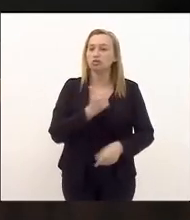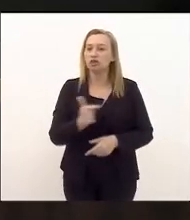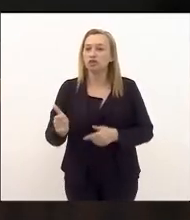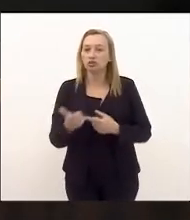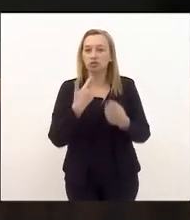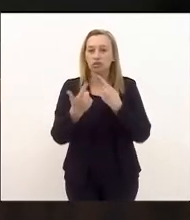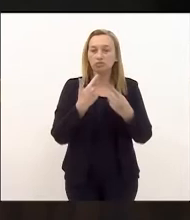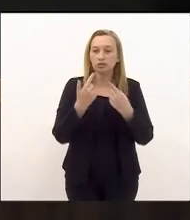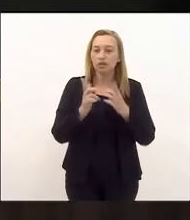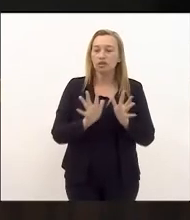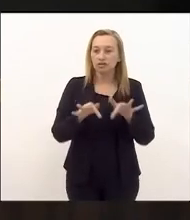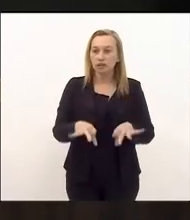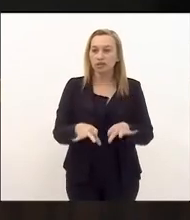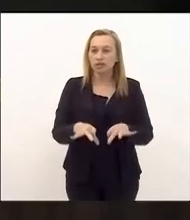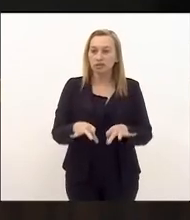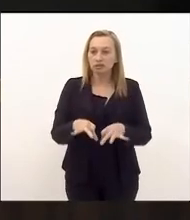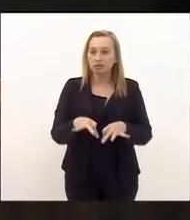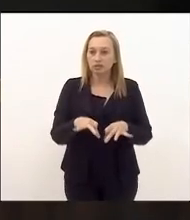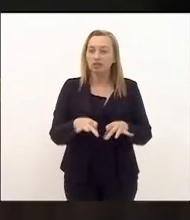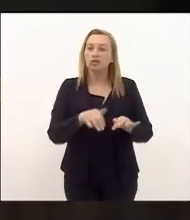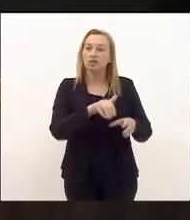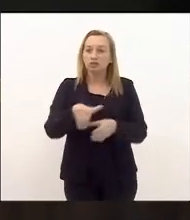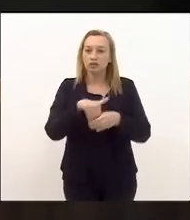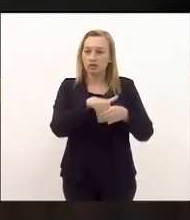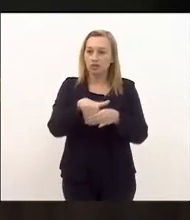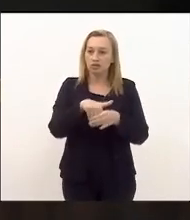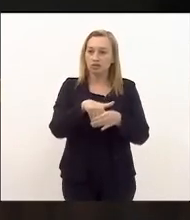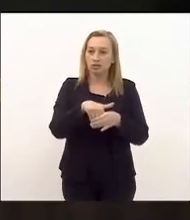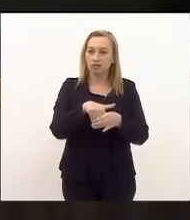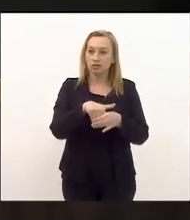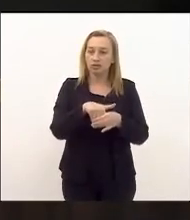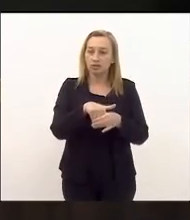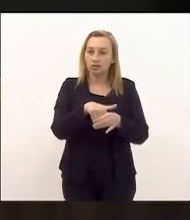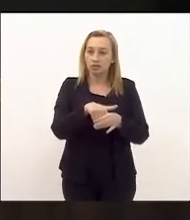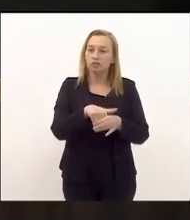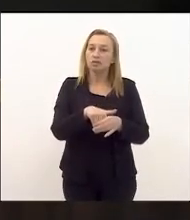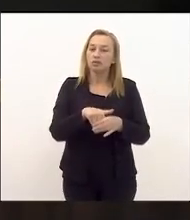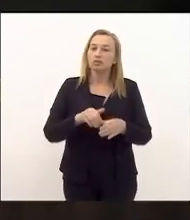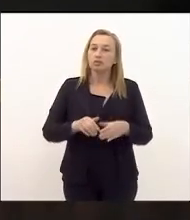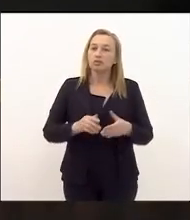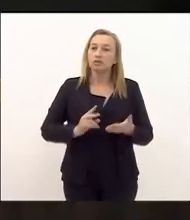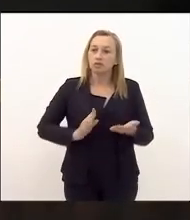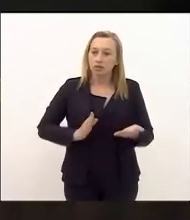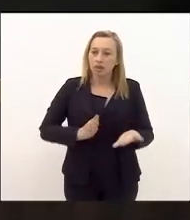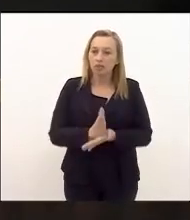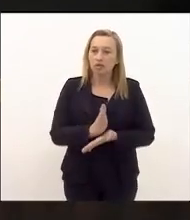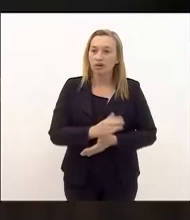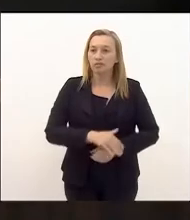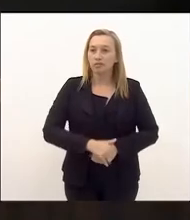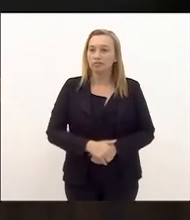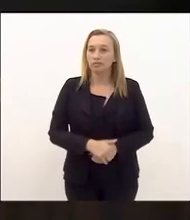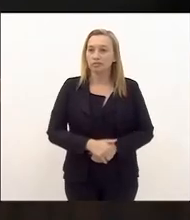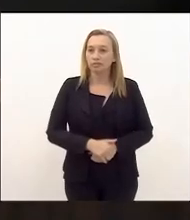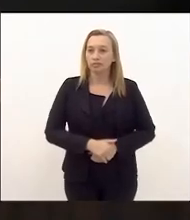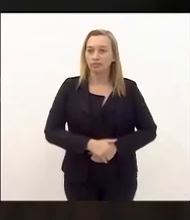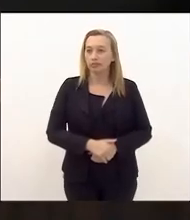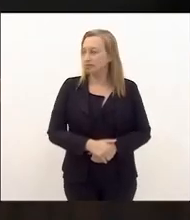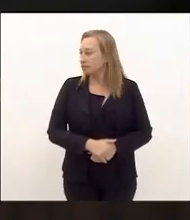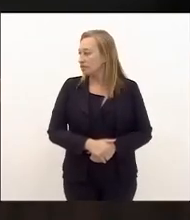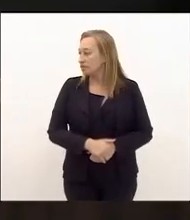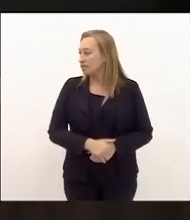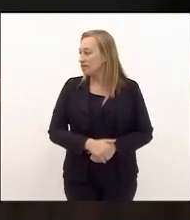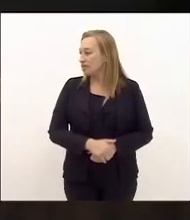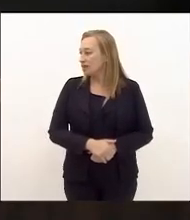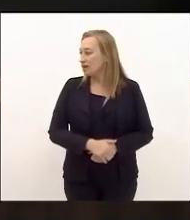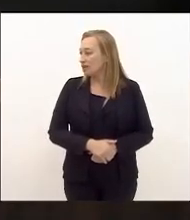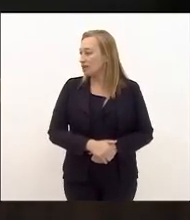queira discutir, encerrada a discussão. Em votação. Senhores que aprovam, permaneçam como estão, aprovados. Vai a promulgação. Então, deputado quando, Luiz